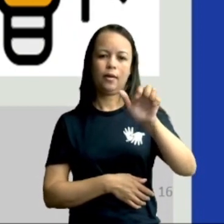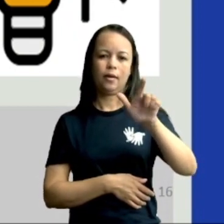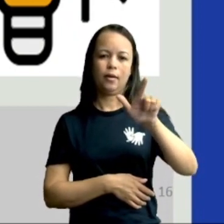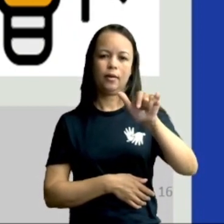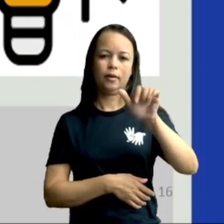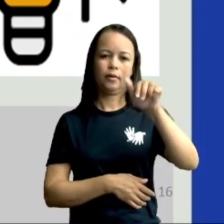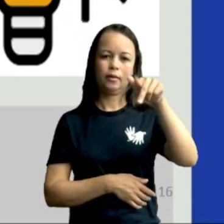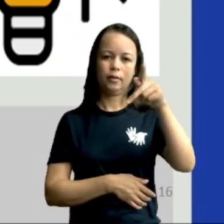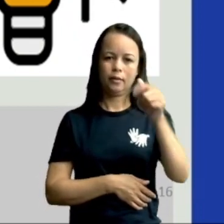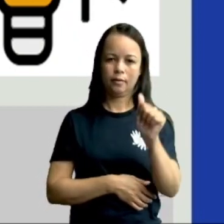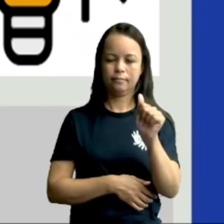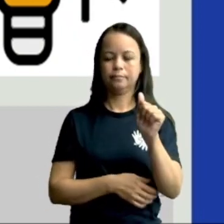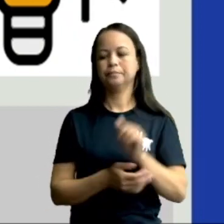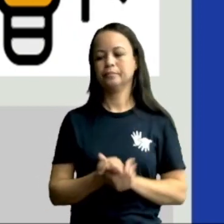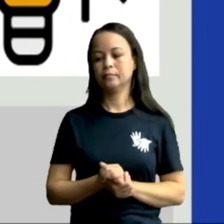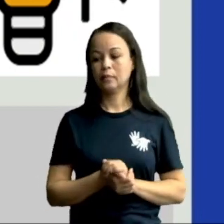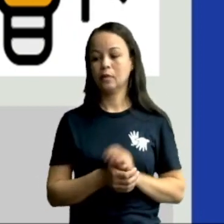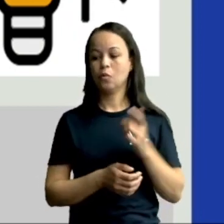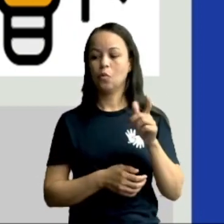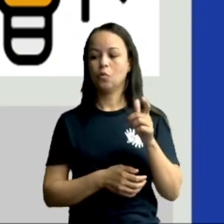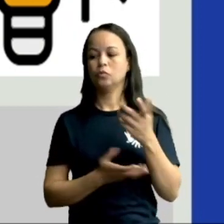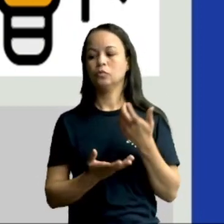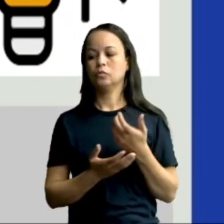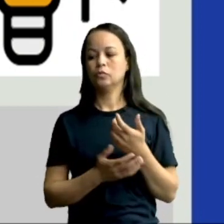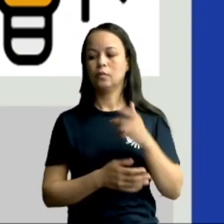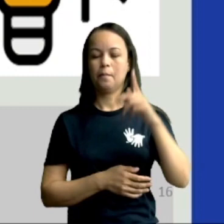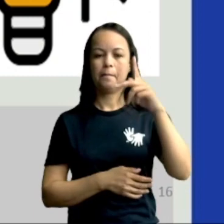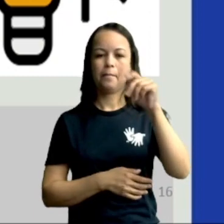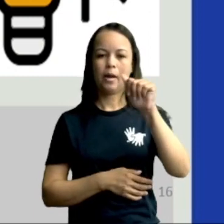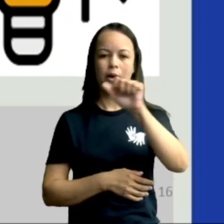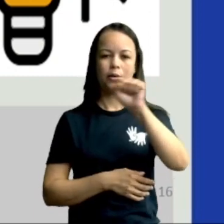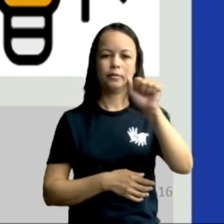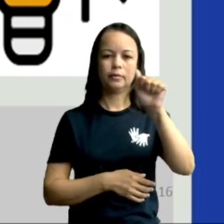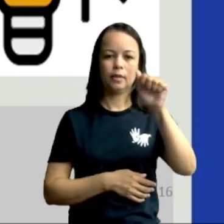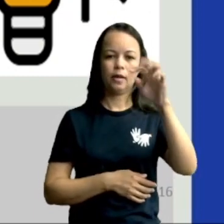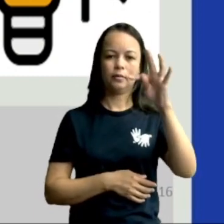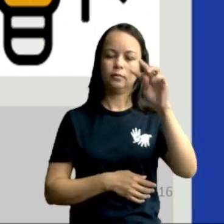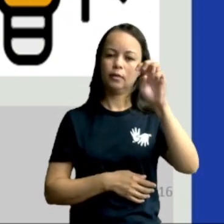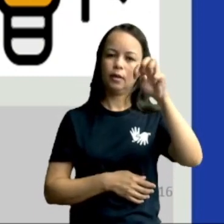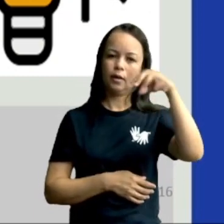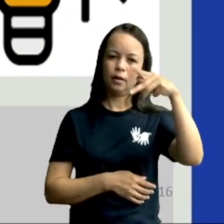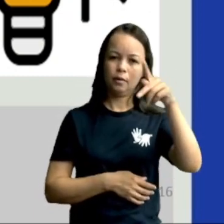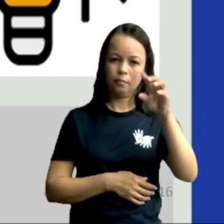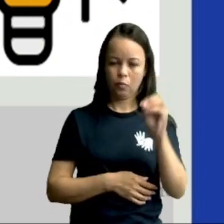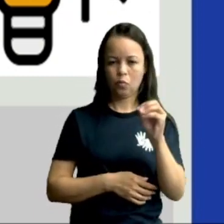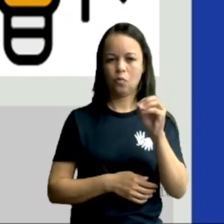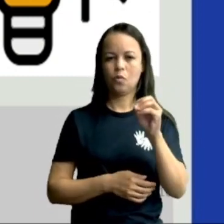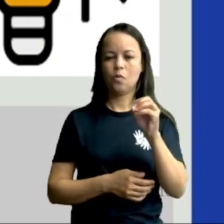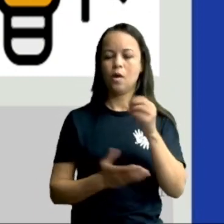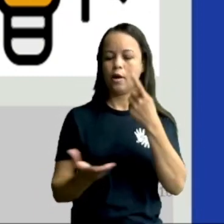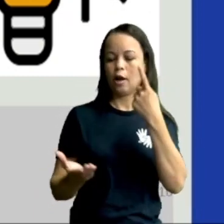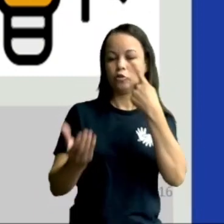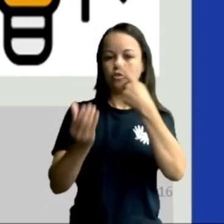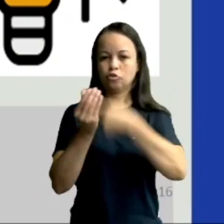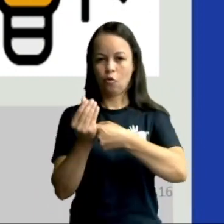passa tempo. E o outro, cachorro quente. Por último,